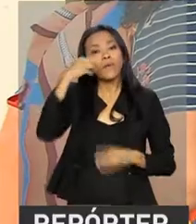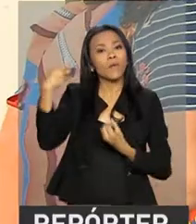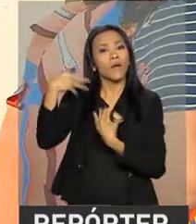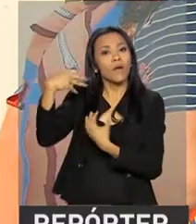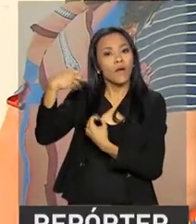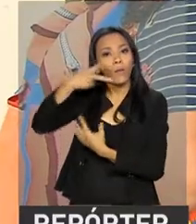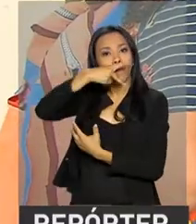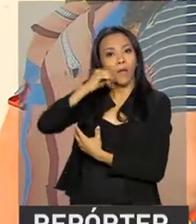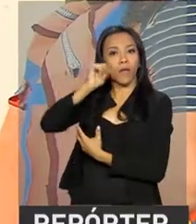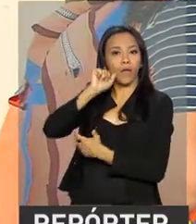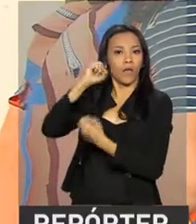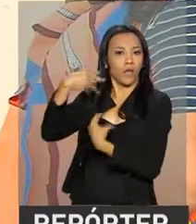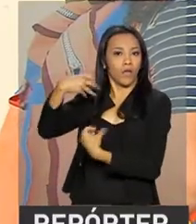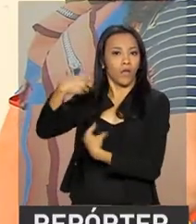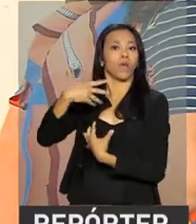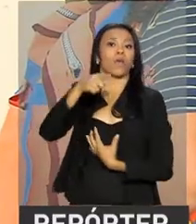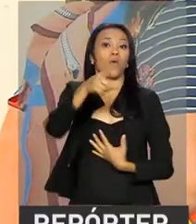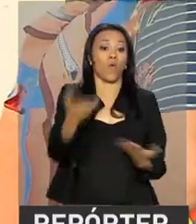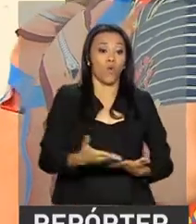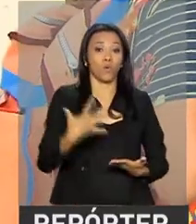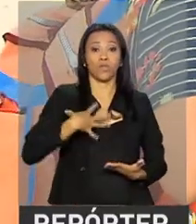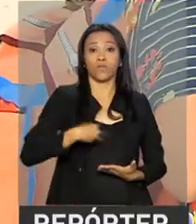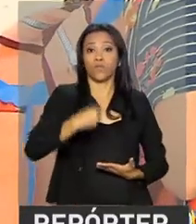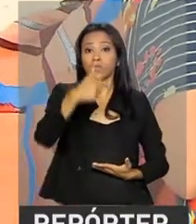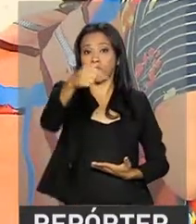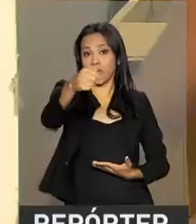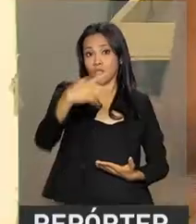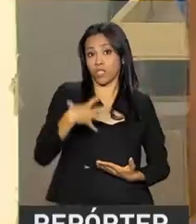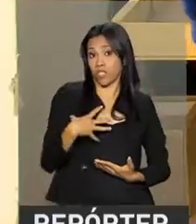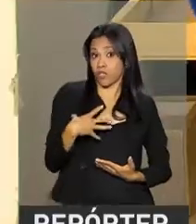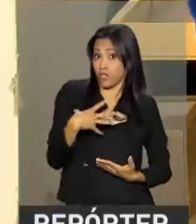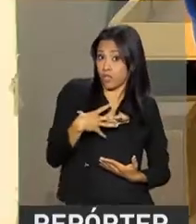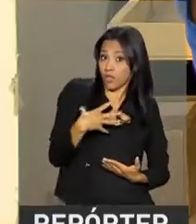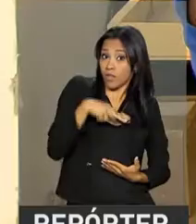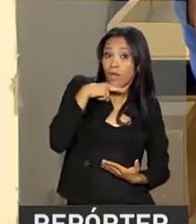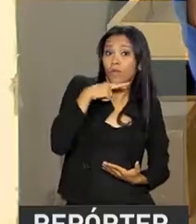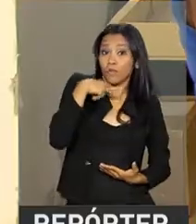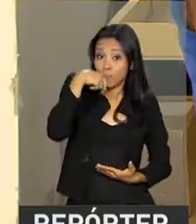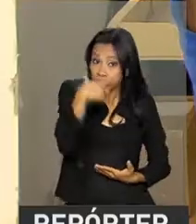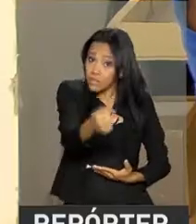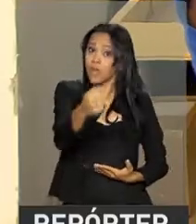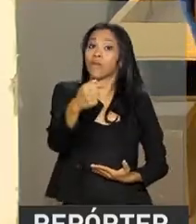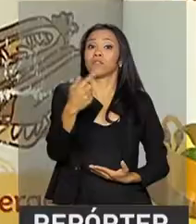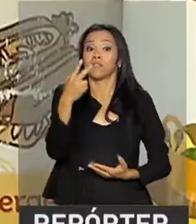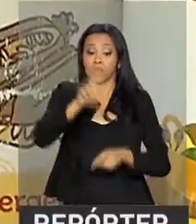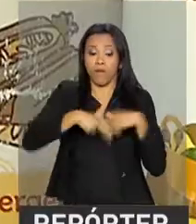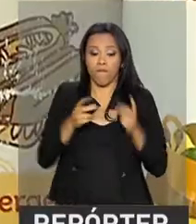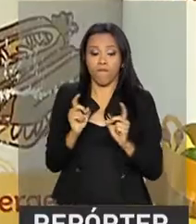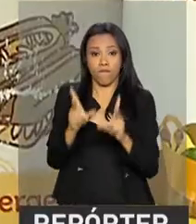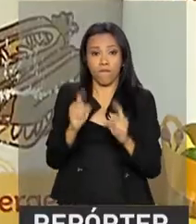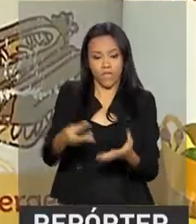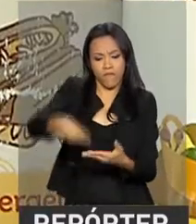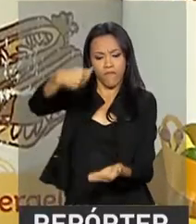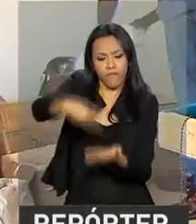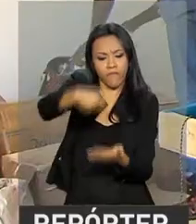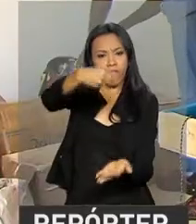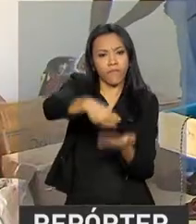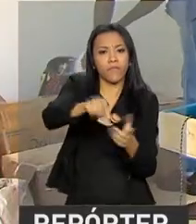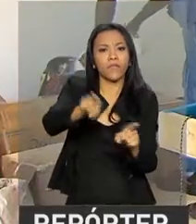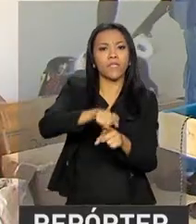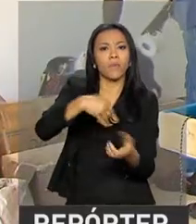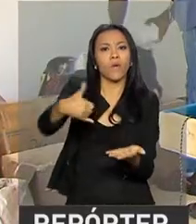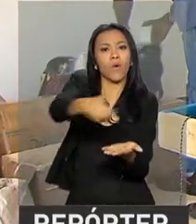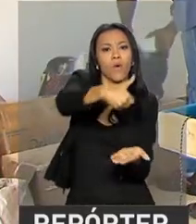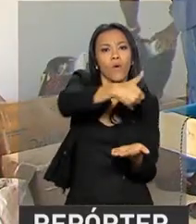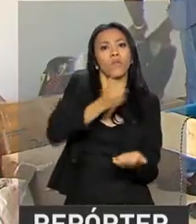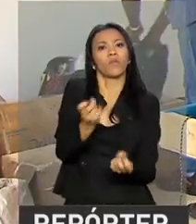Hoje sustenta 7 filhos e 7 netos com o dinheiro que ganha com a venda das farinhas e óleos que produz. E a